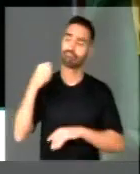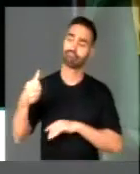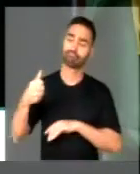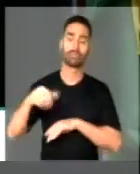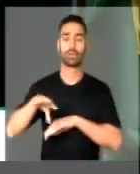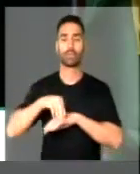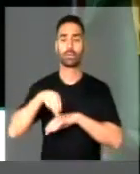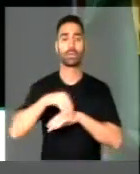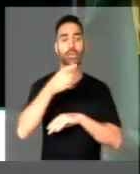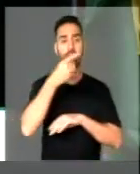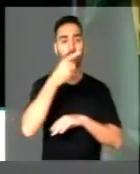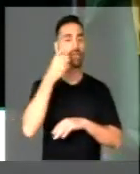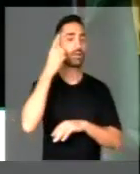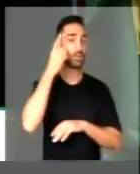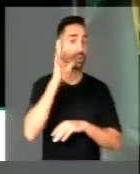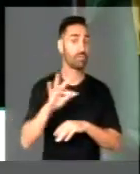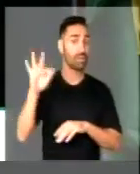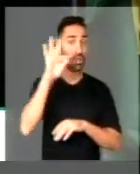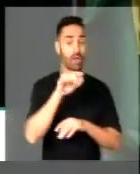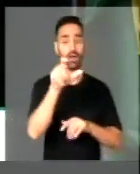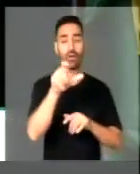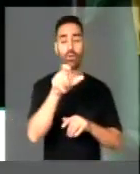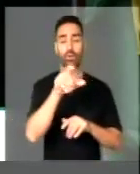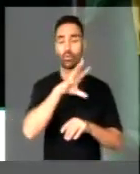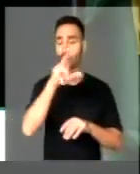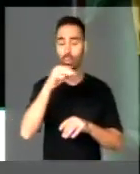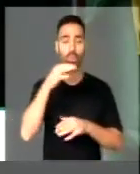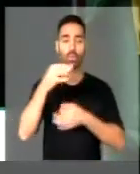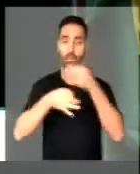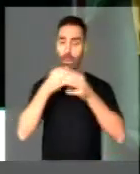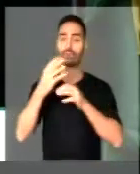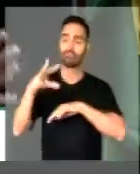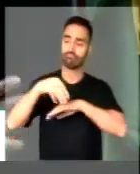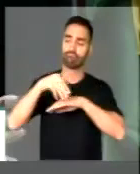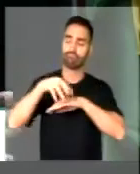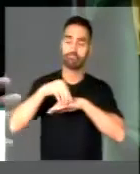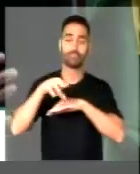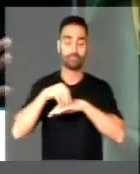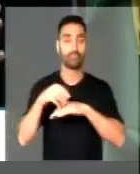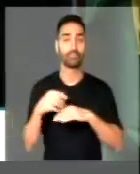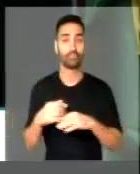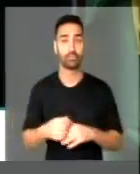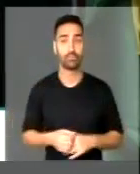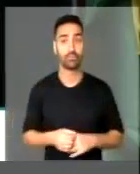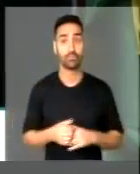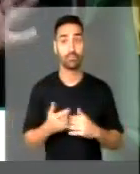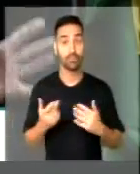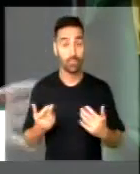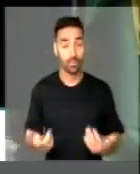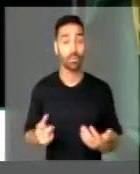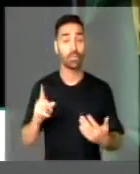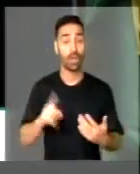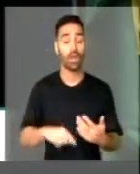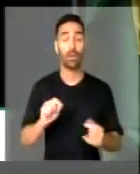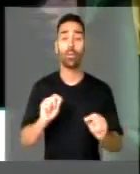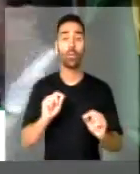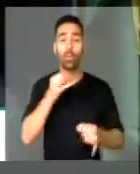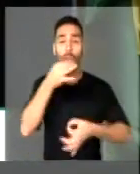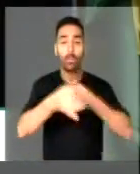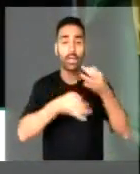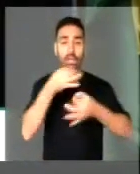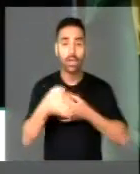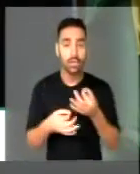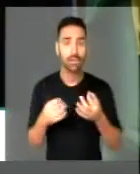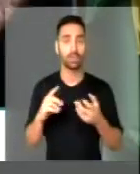dos deputados federais da bancada do PMDB. Essas ponderações são as sugestões, o